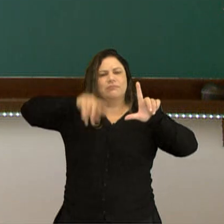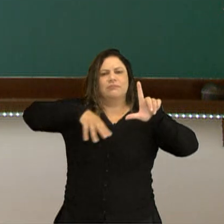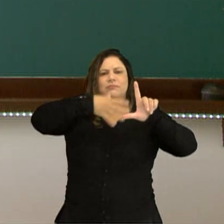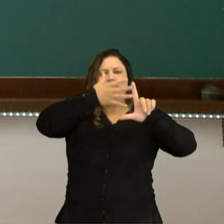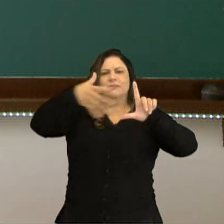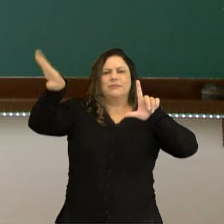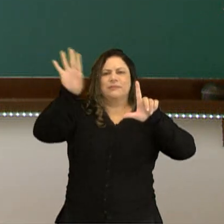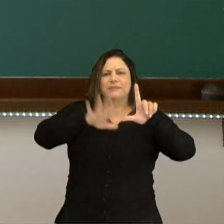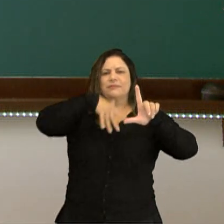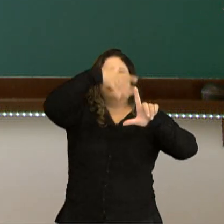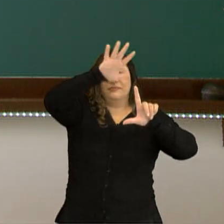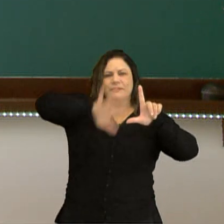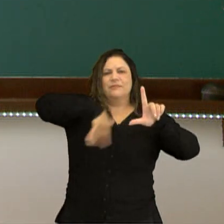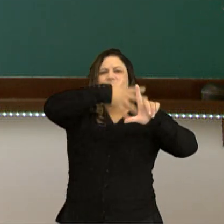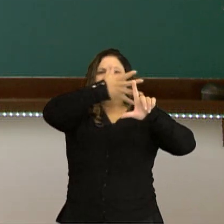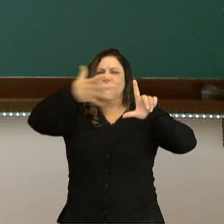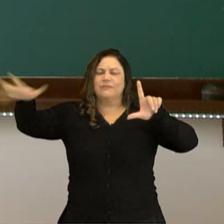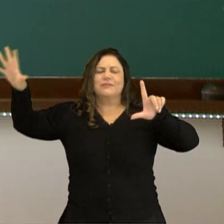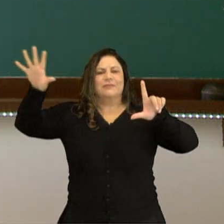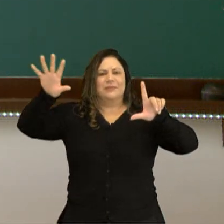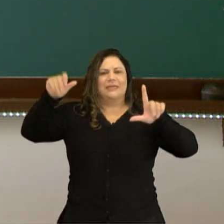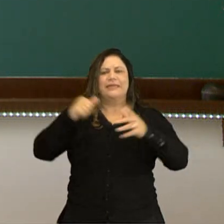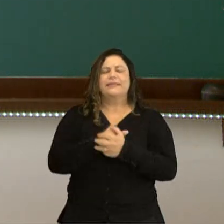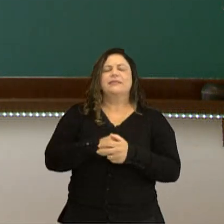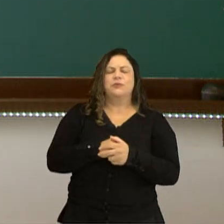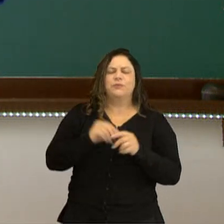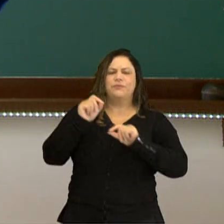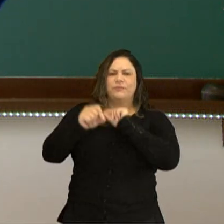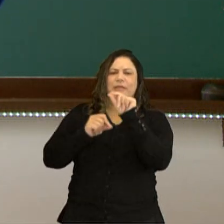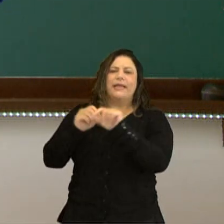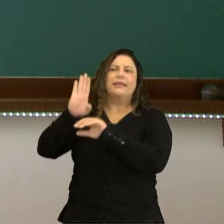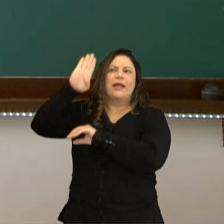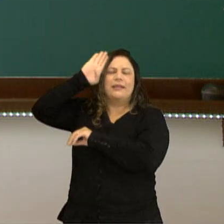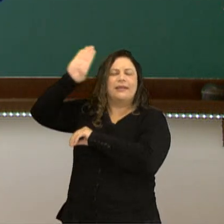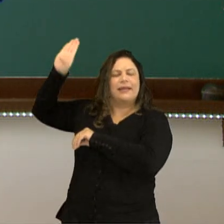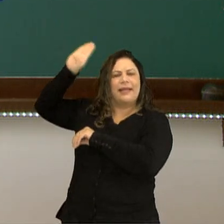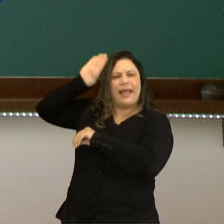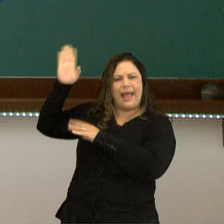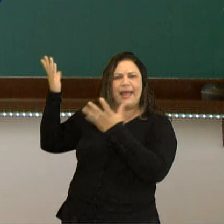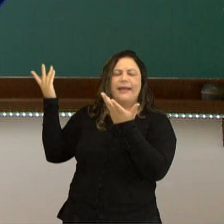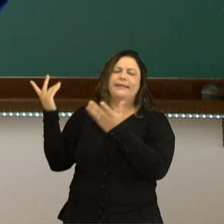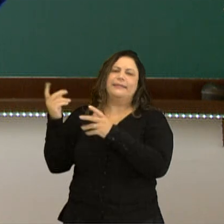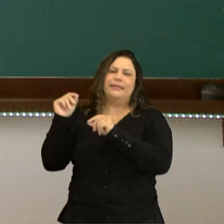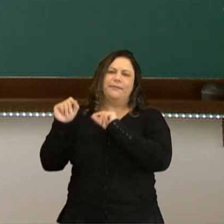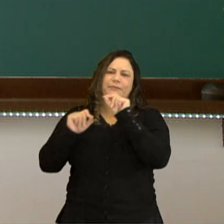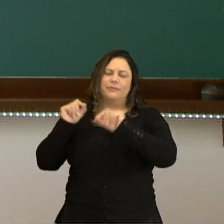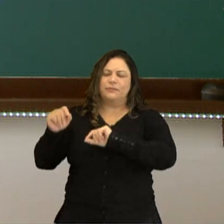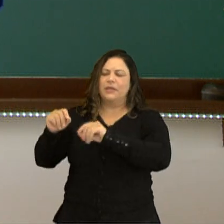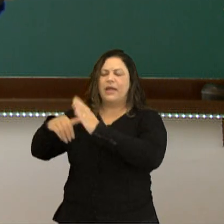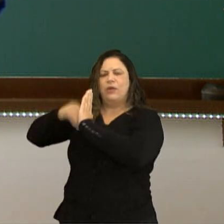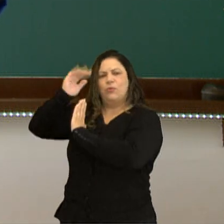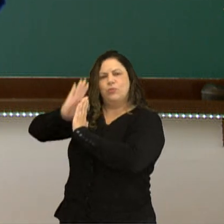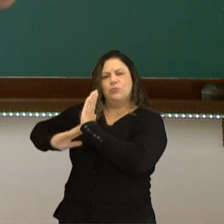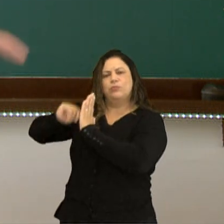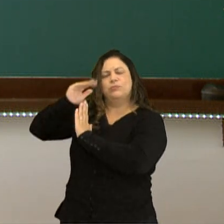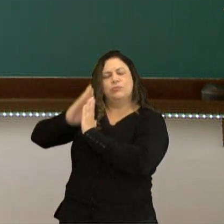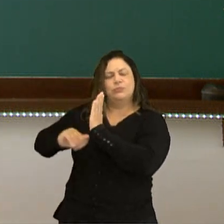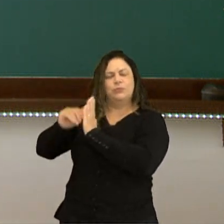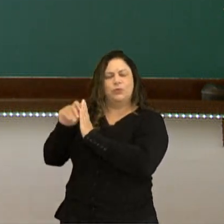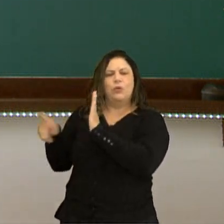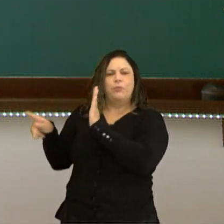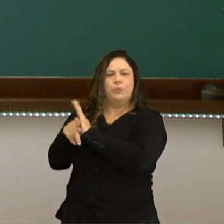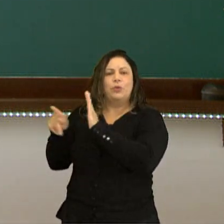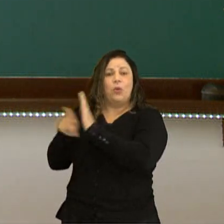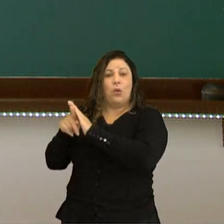pinceladas rápidas, eles saíram do academicismo, de dentro dos estúdios, onde eram feitas as obras pintadas, as obras de artes, e